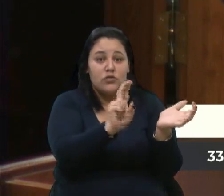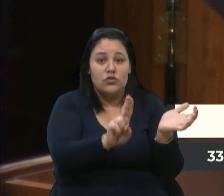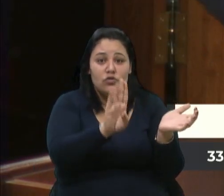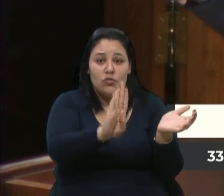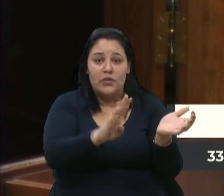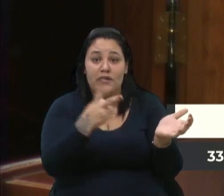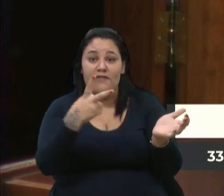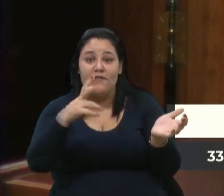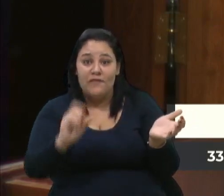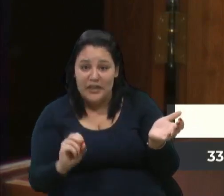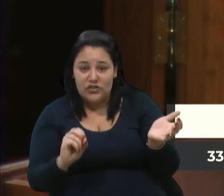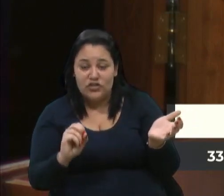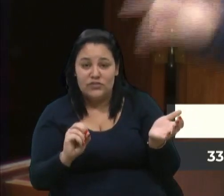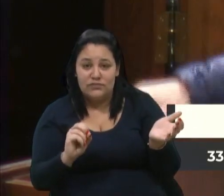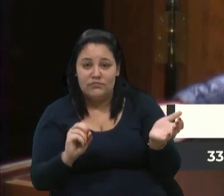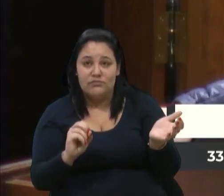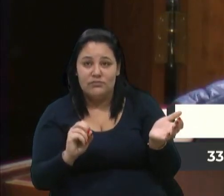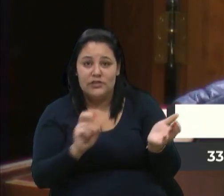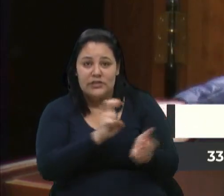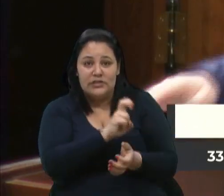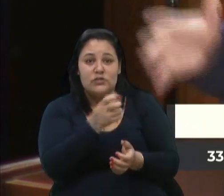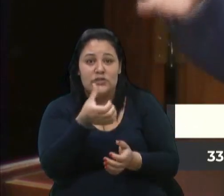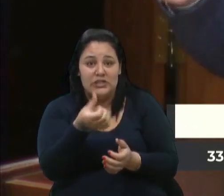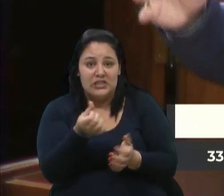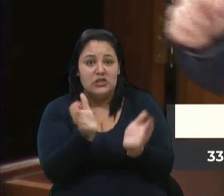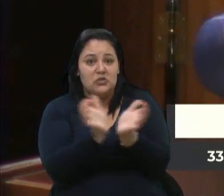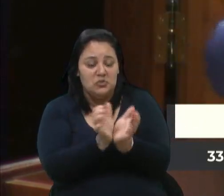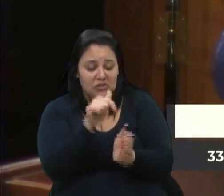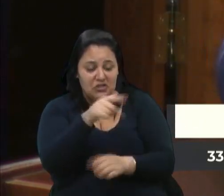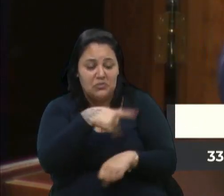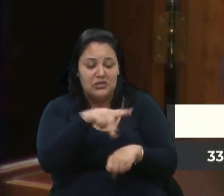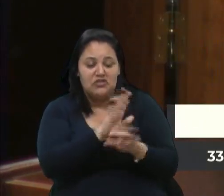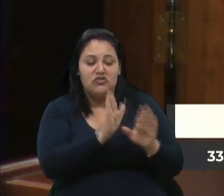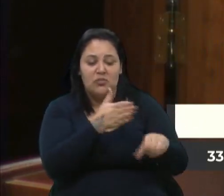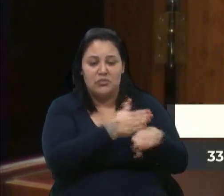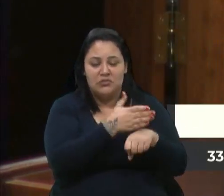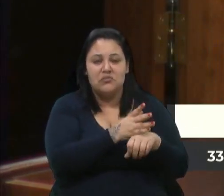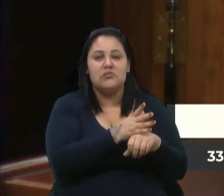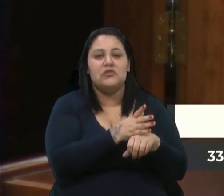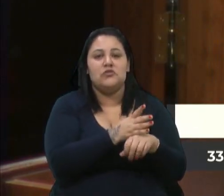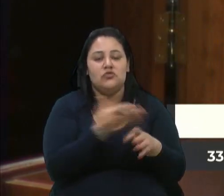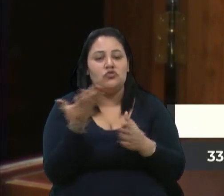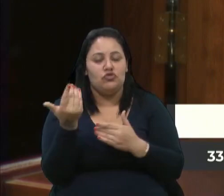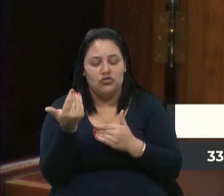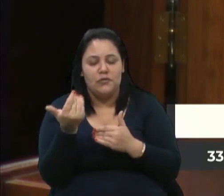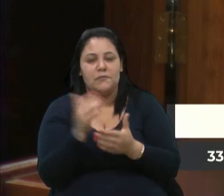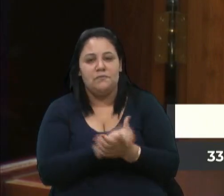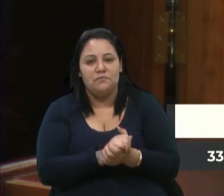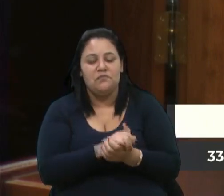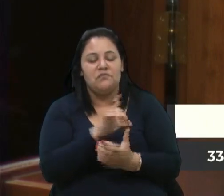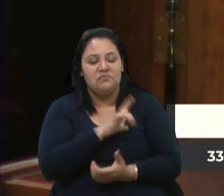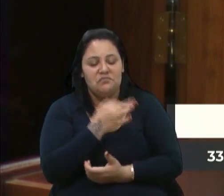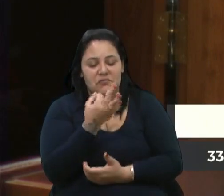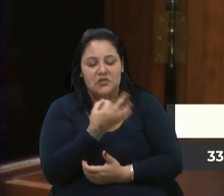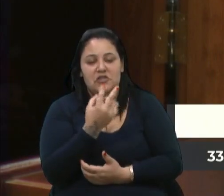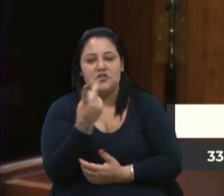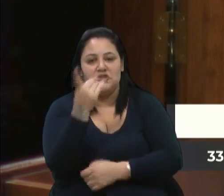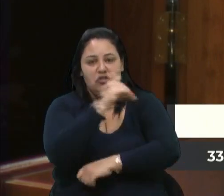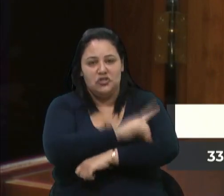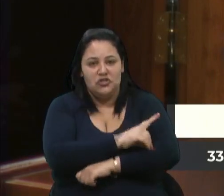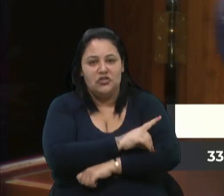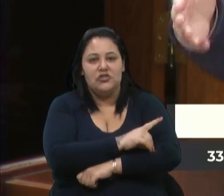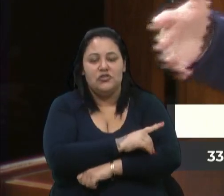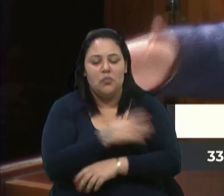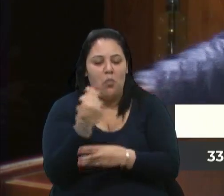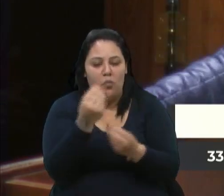clubes do país já colocando atletas nessas equipes. Então, foi sem dúvida 2 dias e meio de muito aprendizado, mas